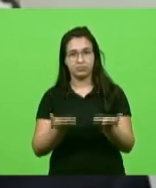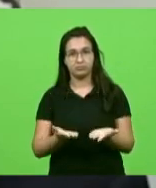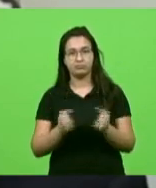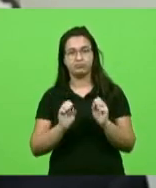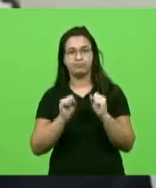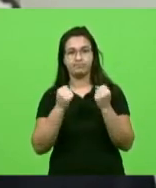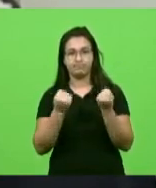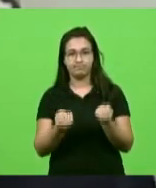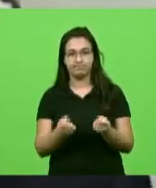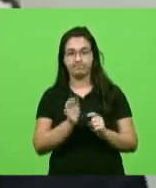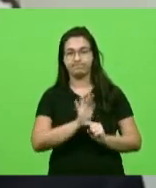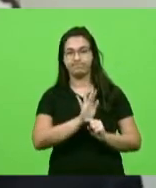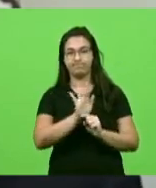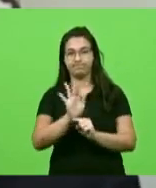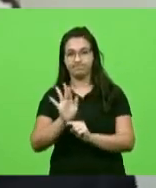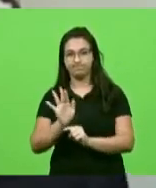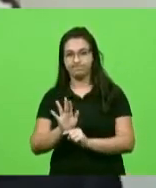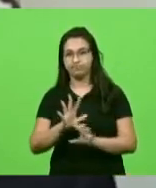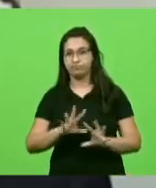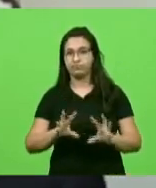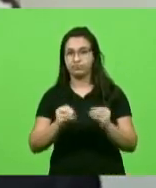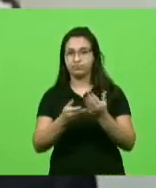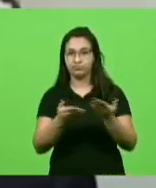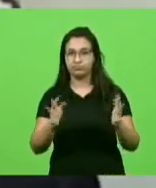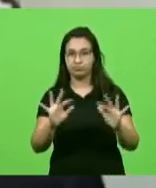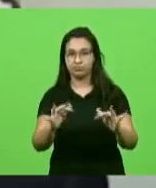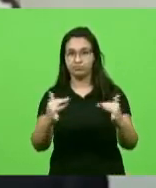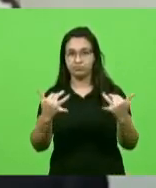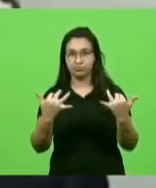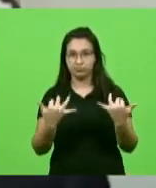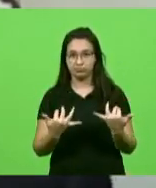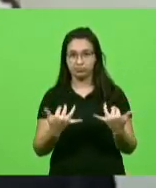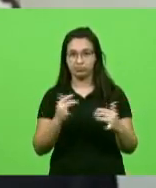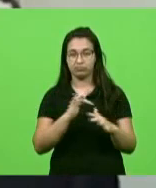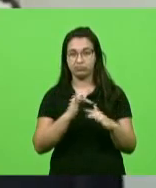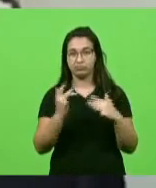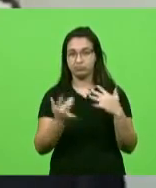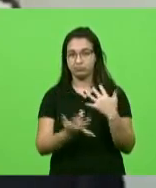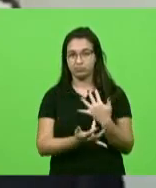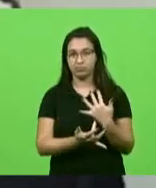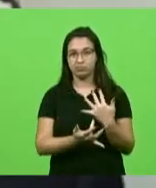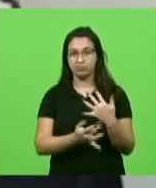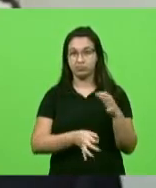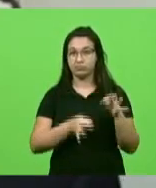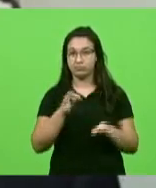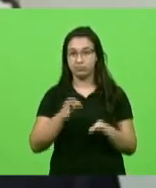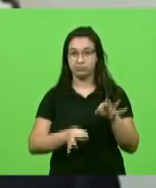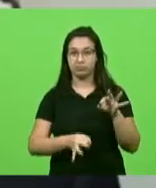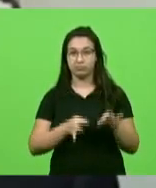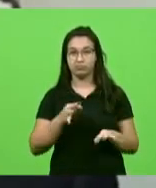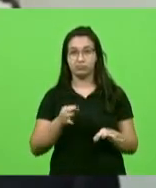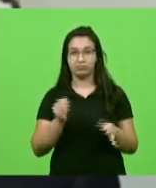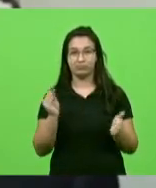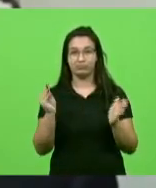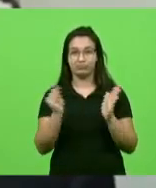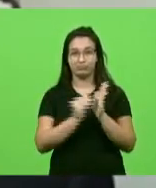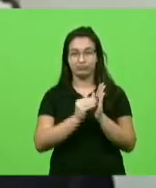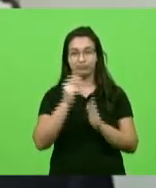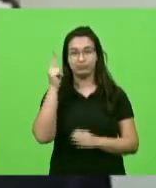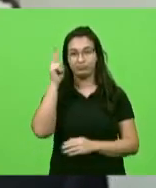que tem prestado a todos aqueles que nos acompanham é pelas redes sociais um julgamento histórico